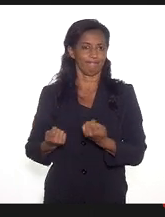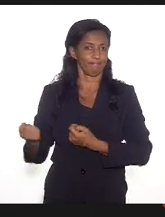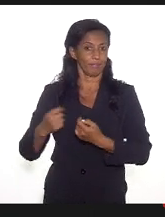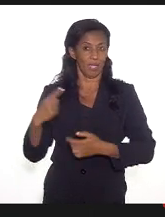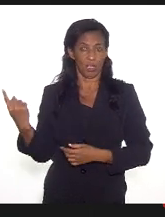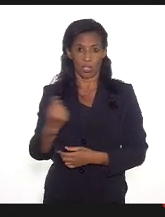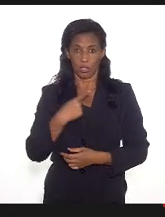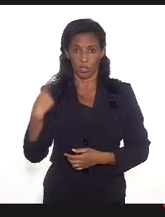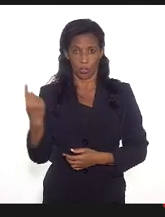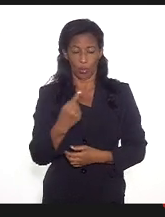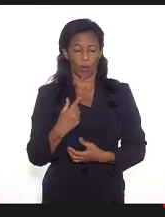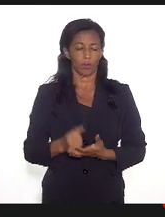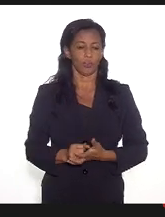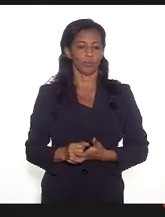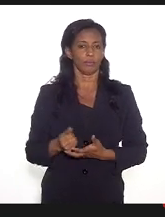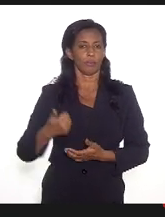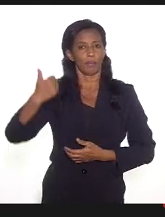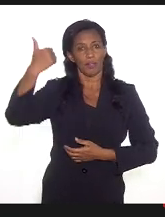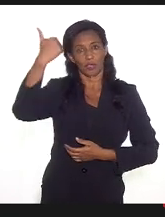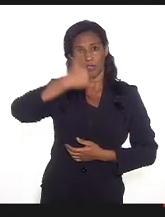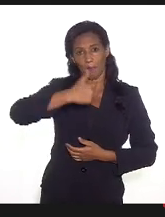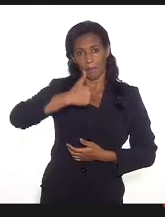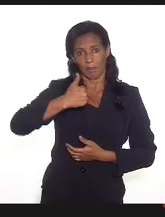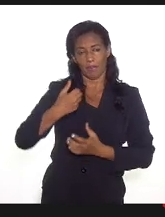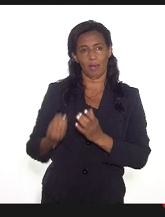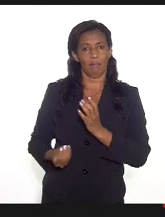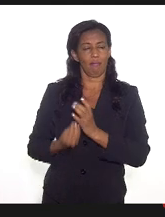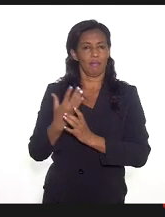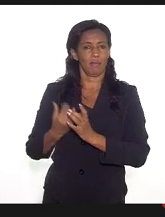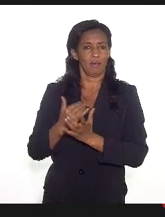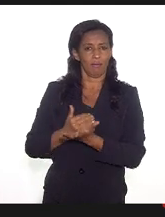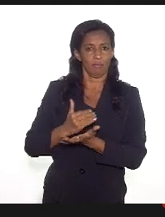nós, com uma das primeiras iniciativas do cluster,